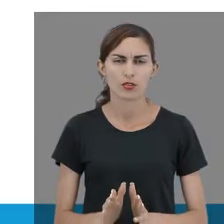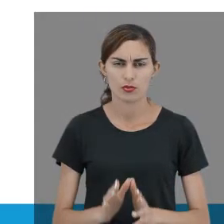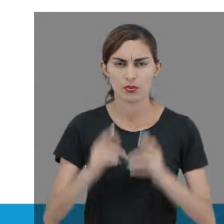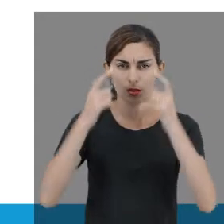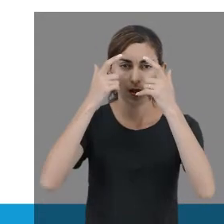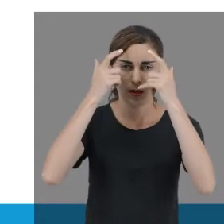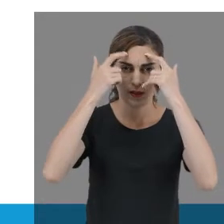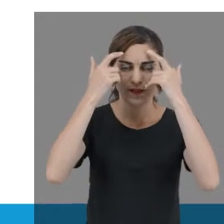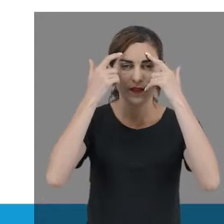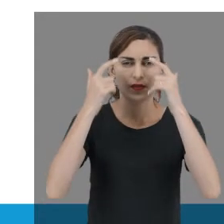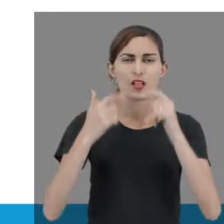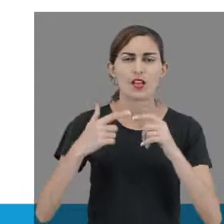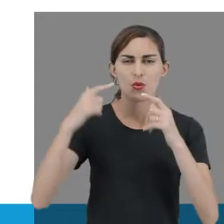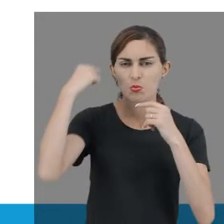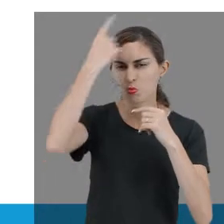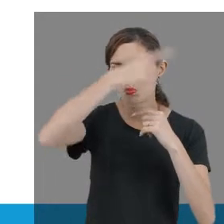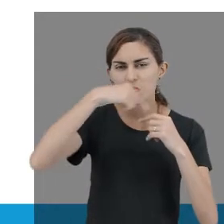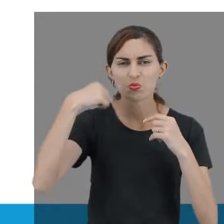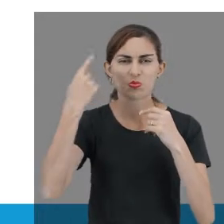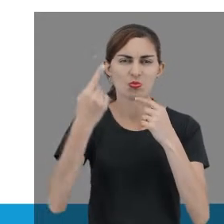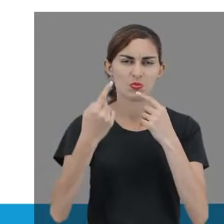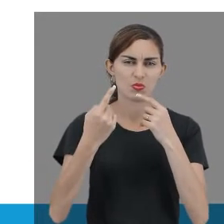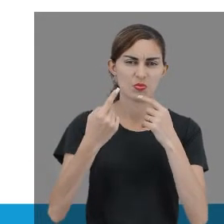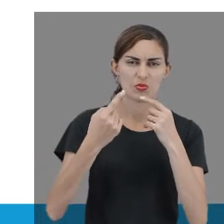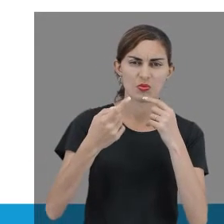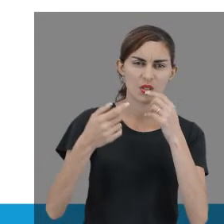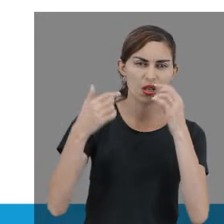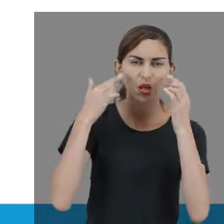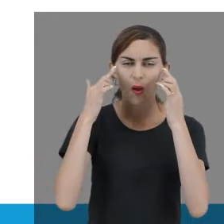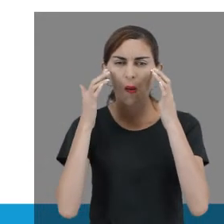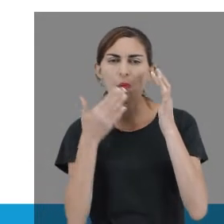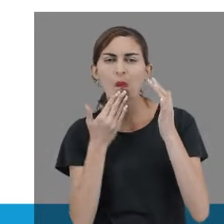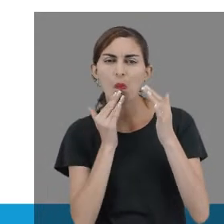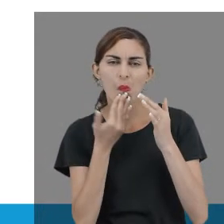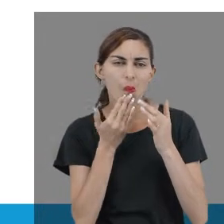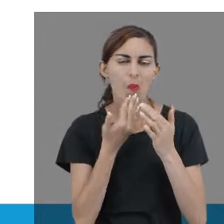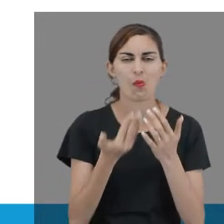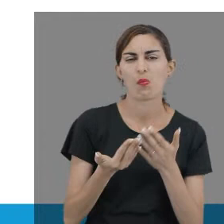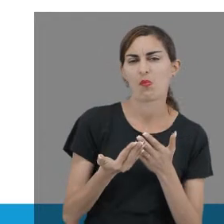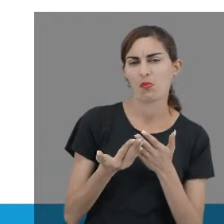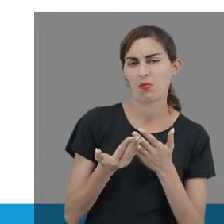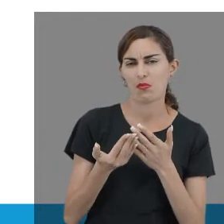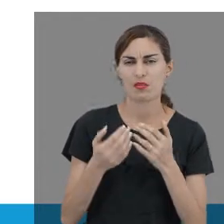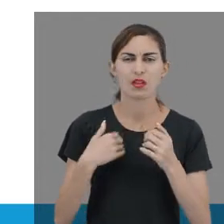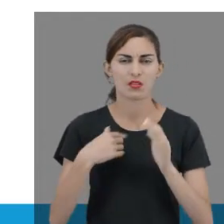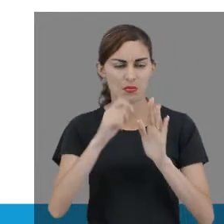bebê, um recém-nascido, uma criança com desproporção crâniofacial, com deformidades articulares,